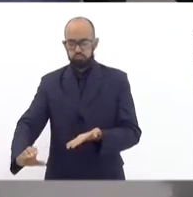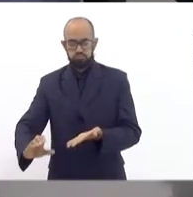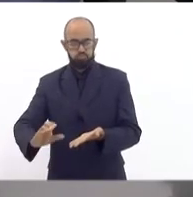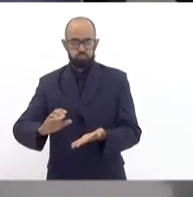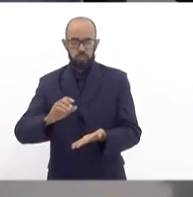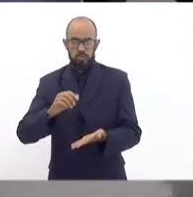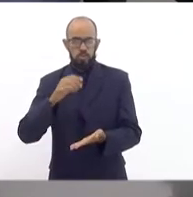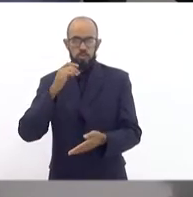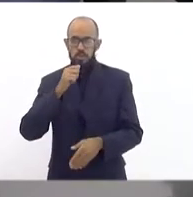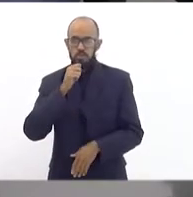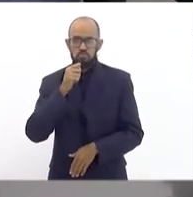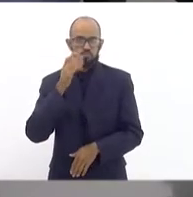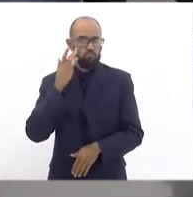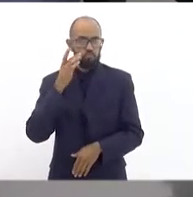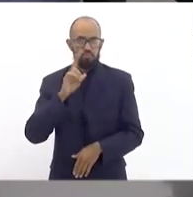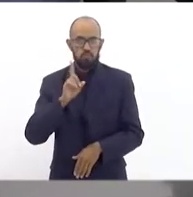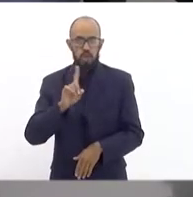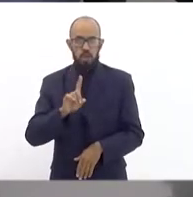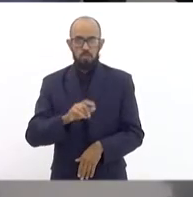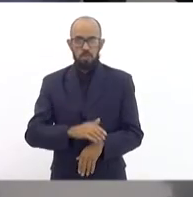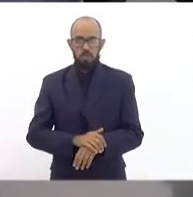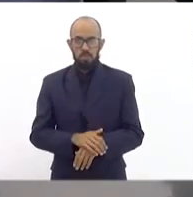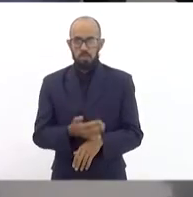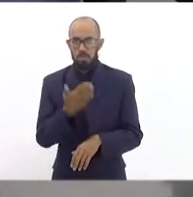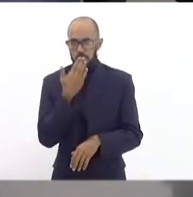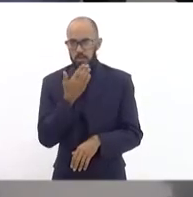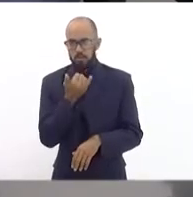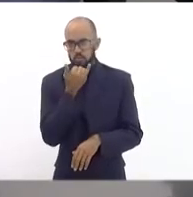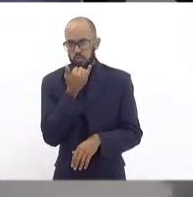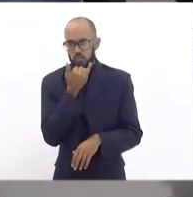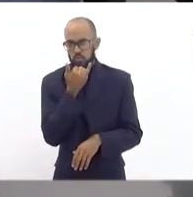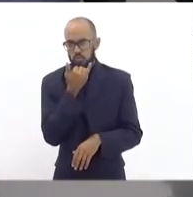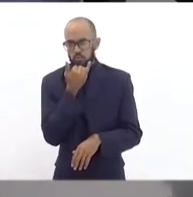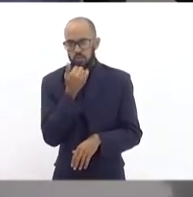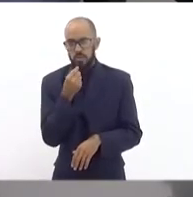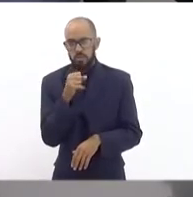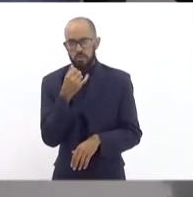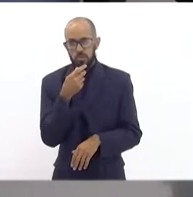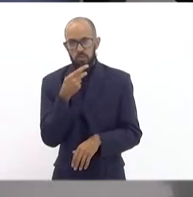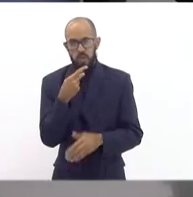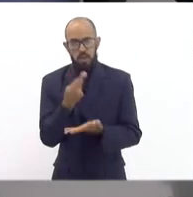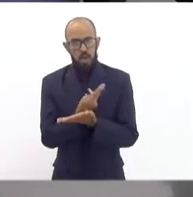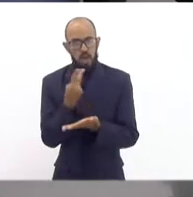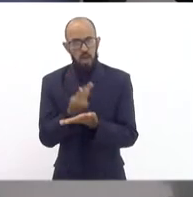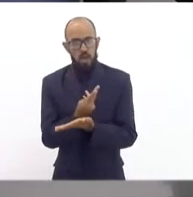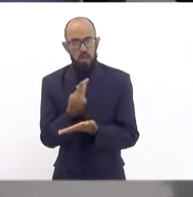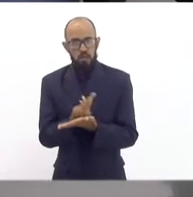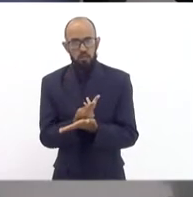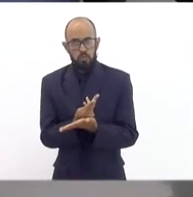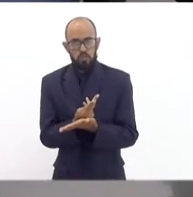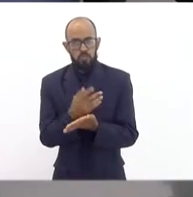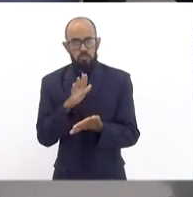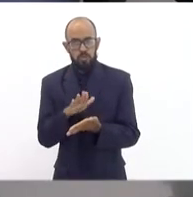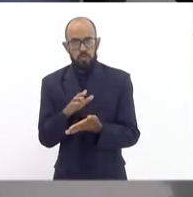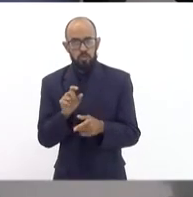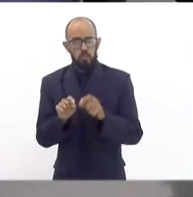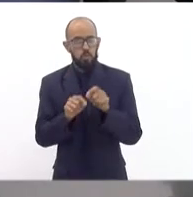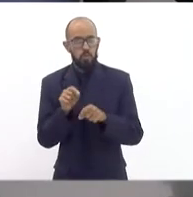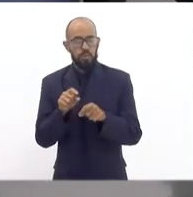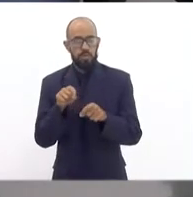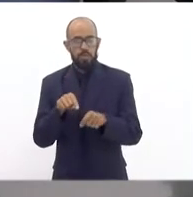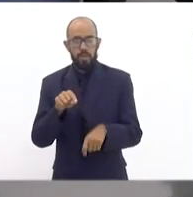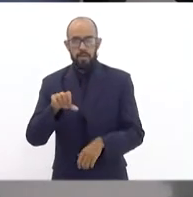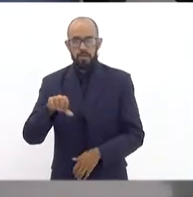não sabe exatamente, peço até desculpa se eu estiver falando alguma coisa errada, o que é esse